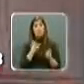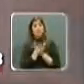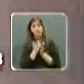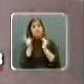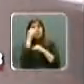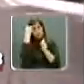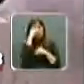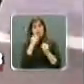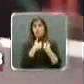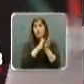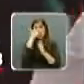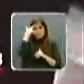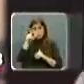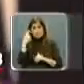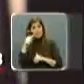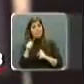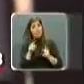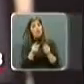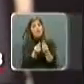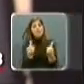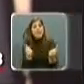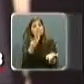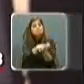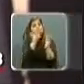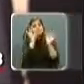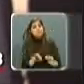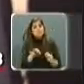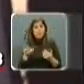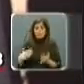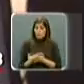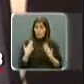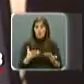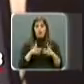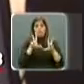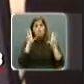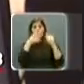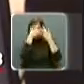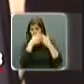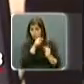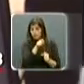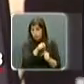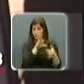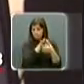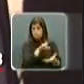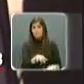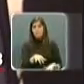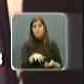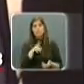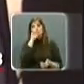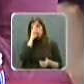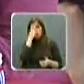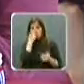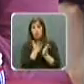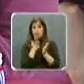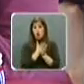todas as licenciaturas têm a qualidade reconhecida e até agora nunca foram postas em causa. O esforço que as próprias escolas têm